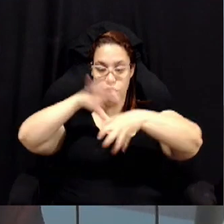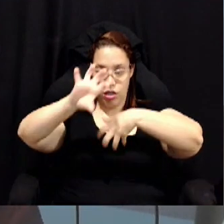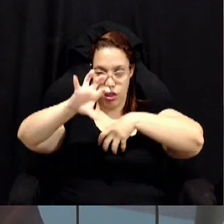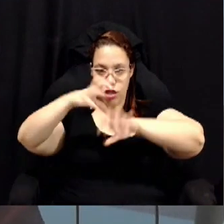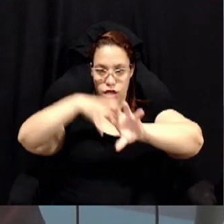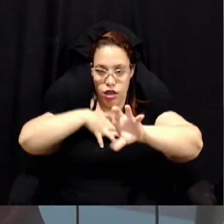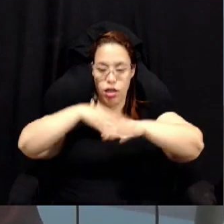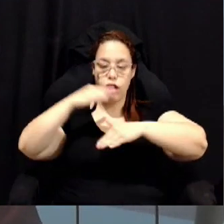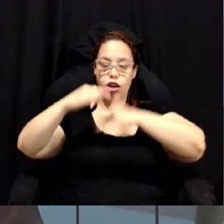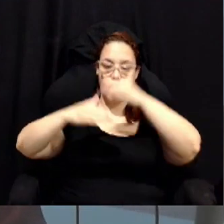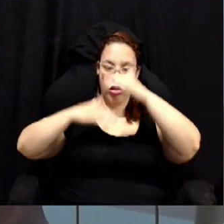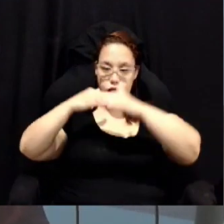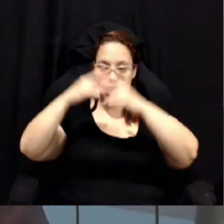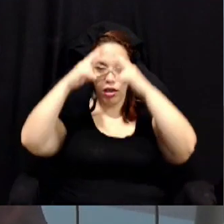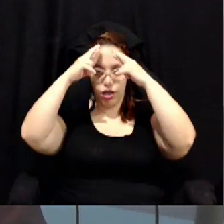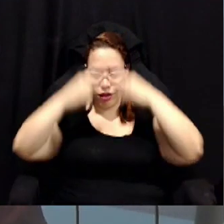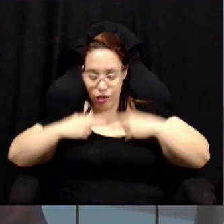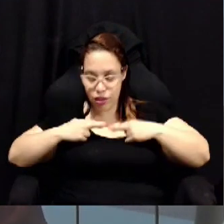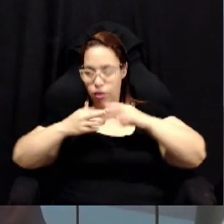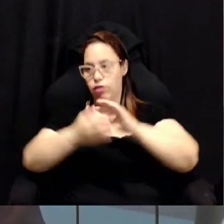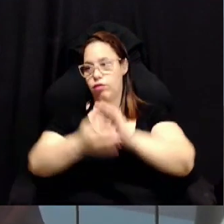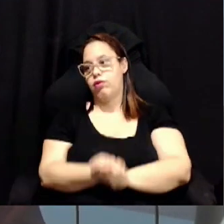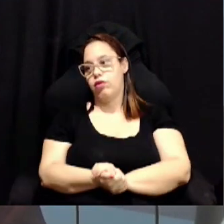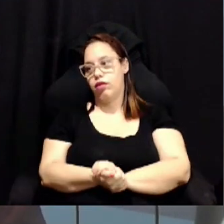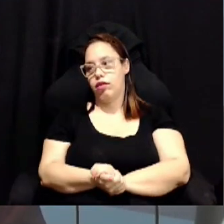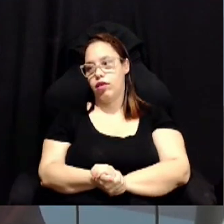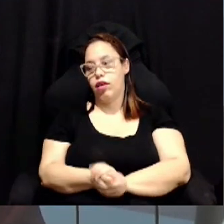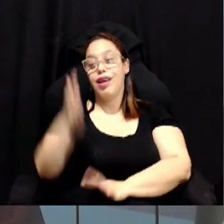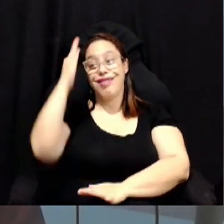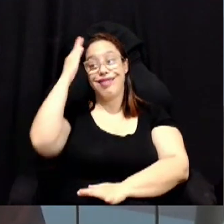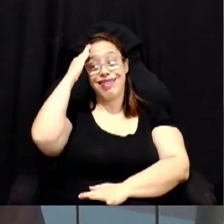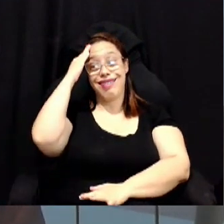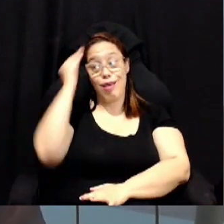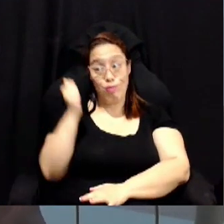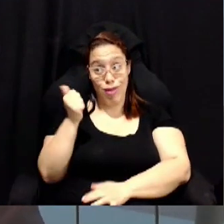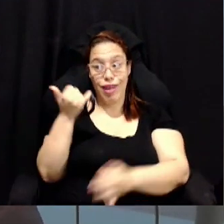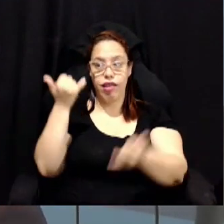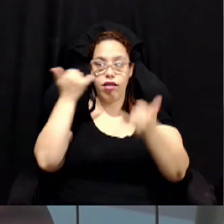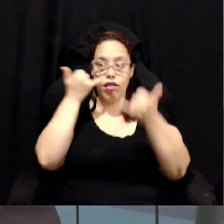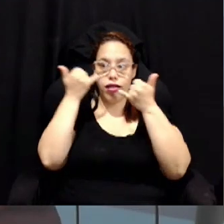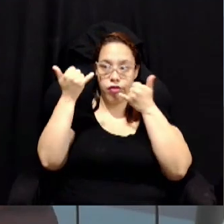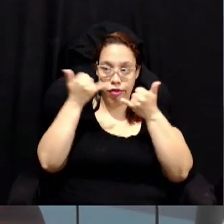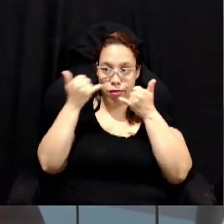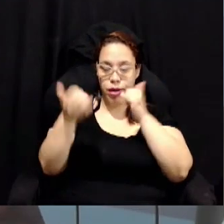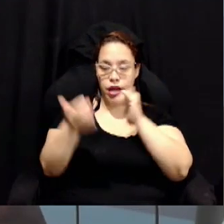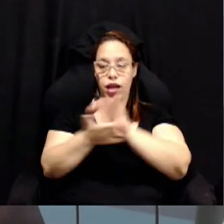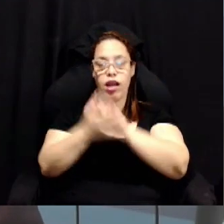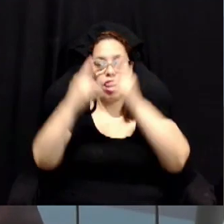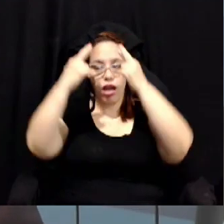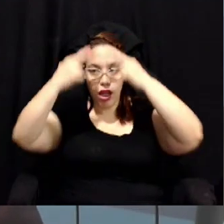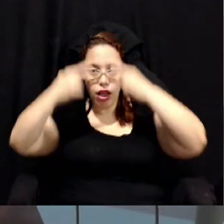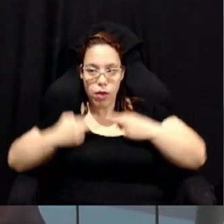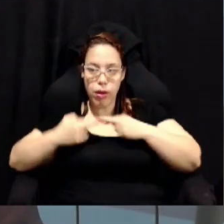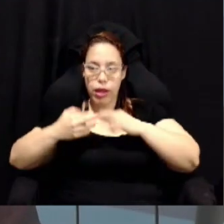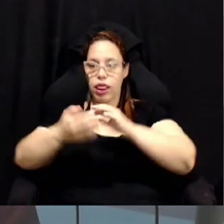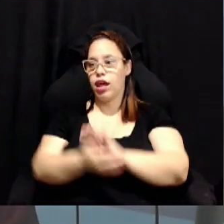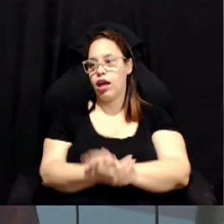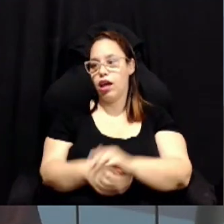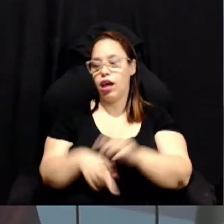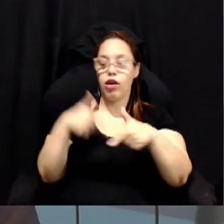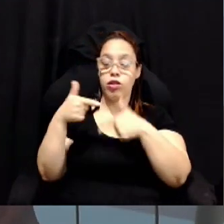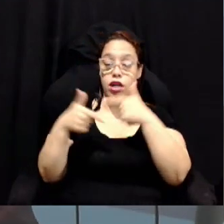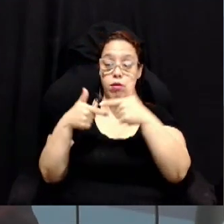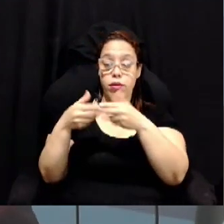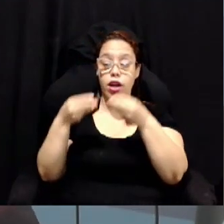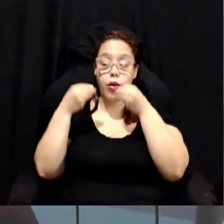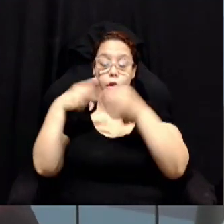saber respeitar e saber se informar, eu acho que é muito importante. Eu acho que o nosso trabalho como